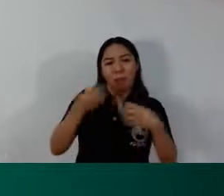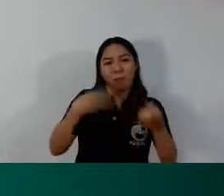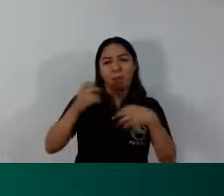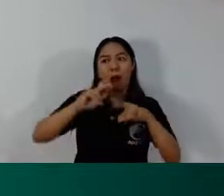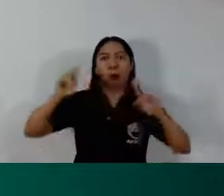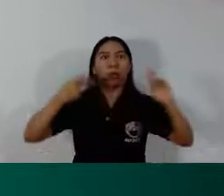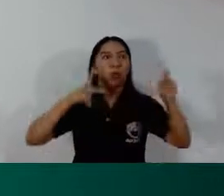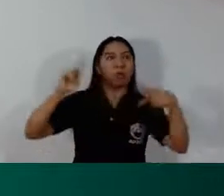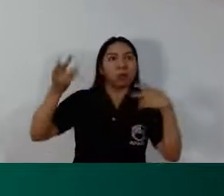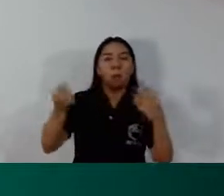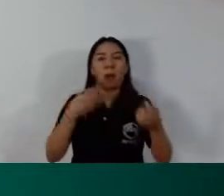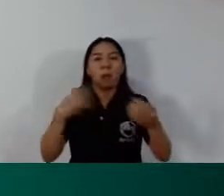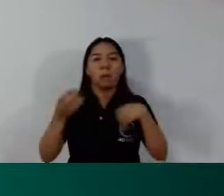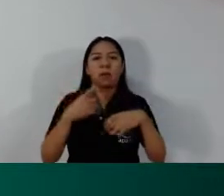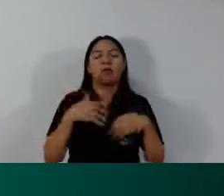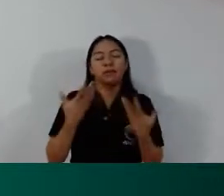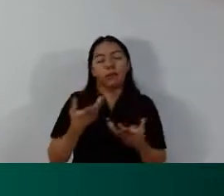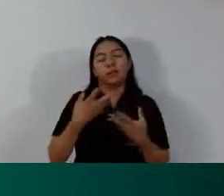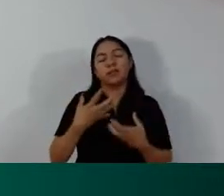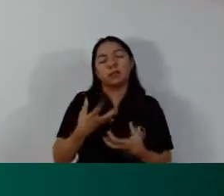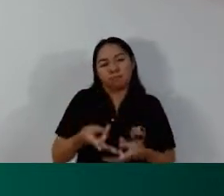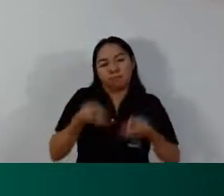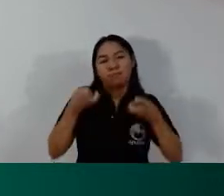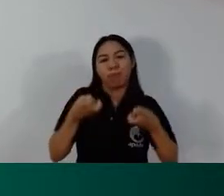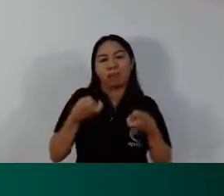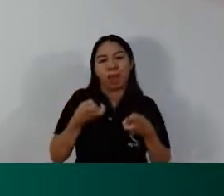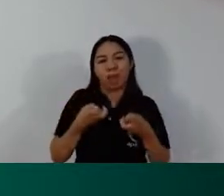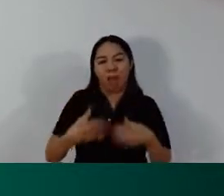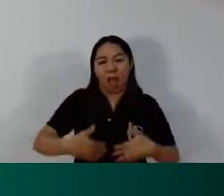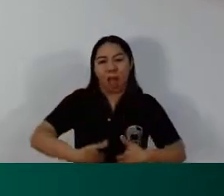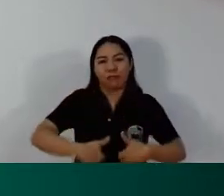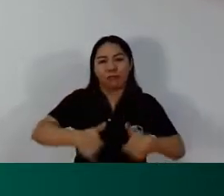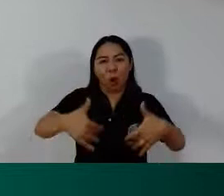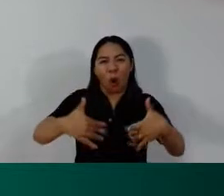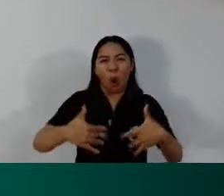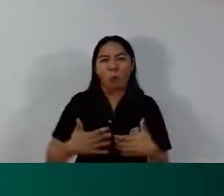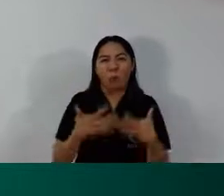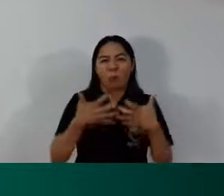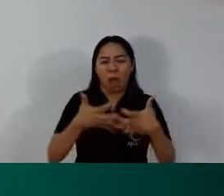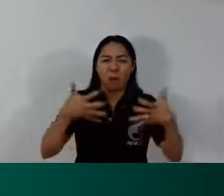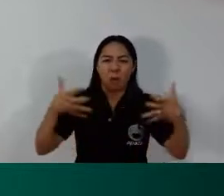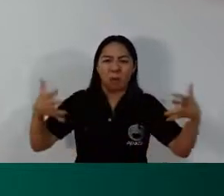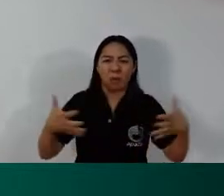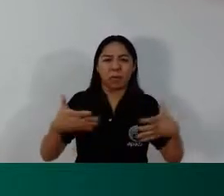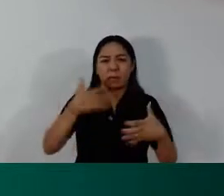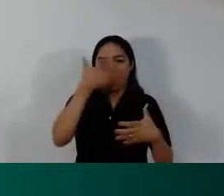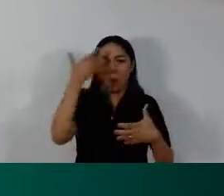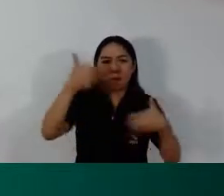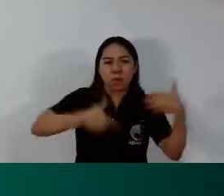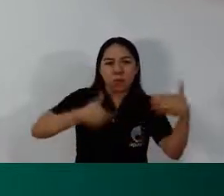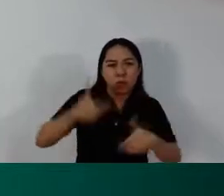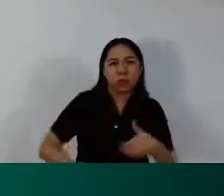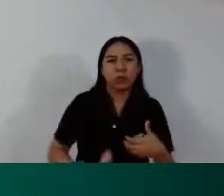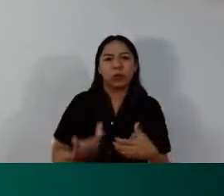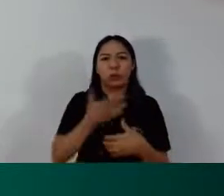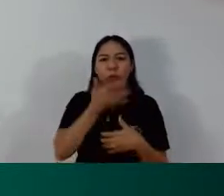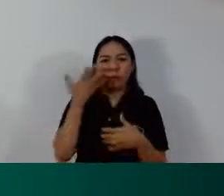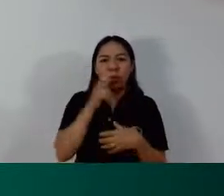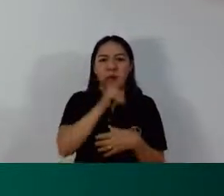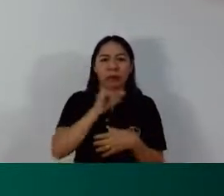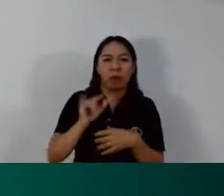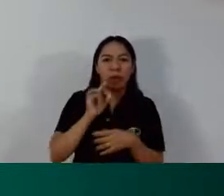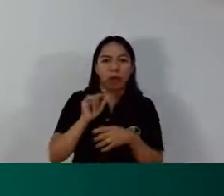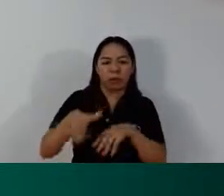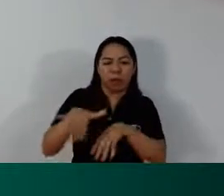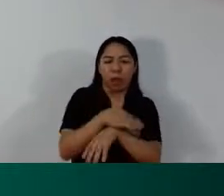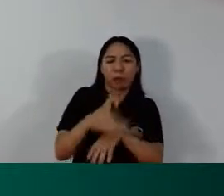sente que cada vez mais a fome vem assolando e a galera vem mandando mais pedido cê vai filmando mais coisas das ruas relacionada a isso e